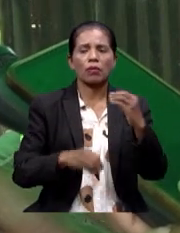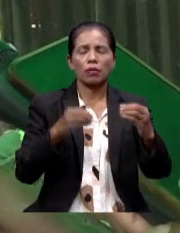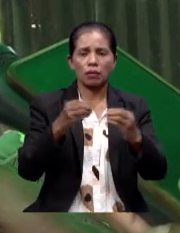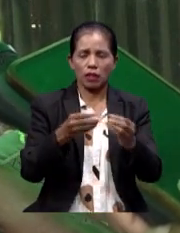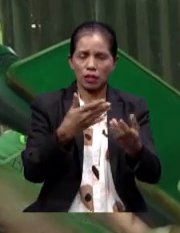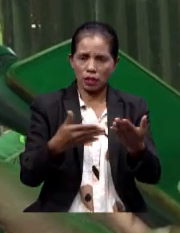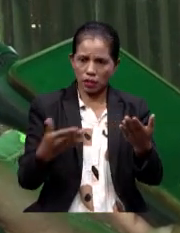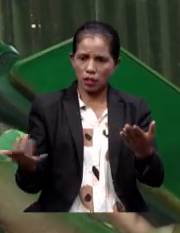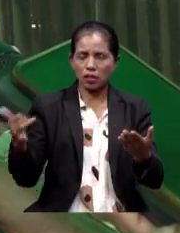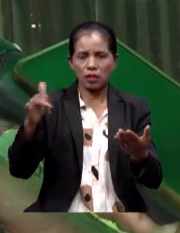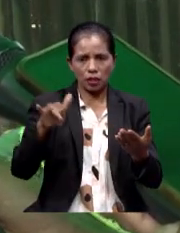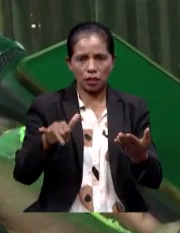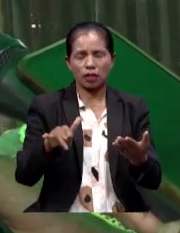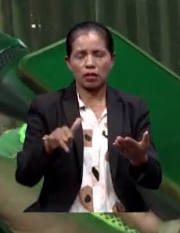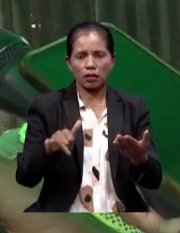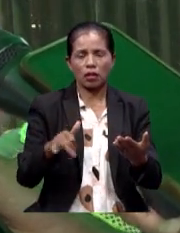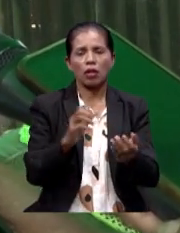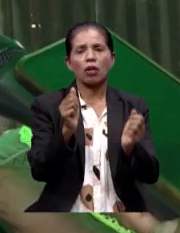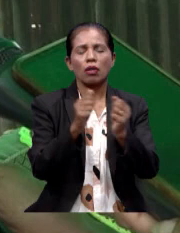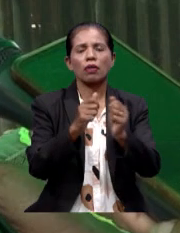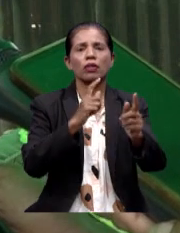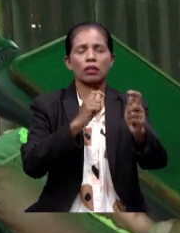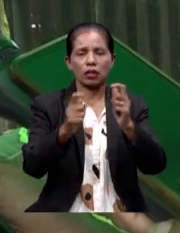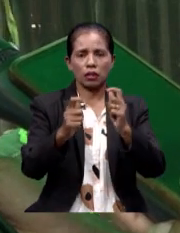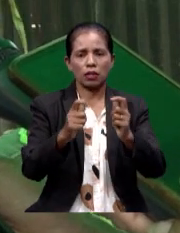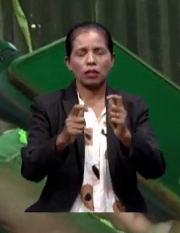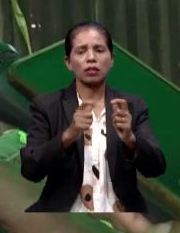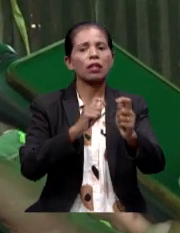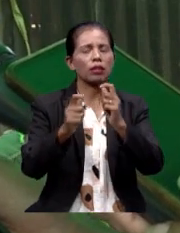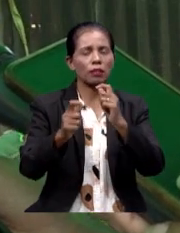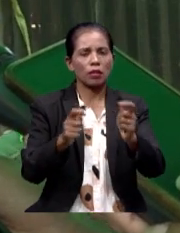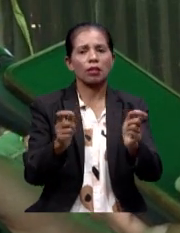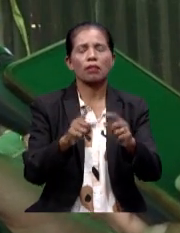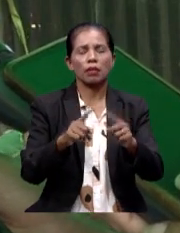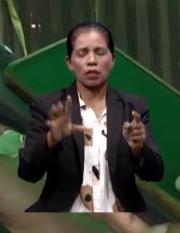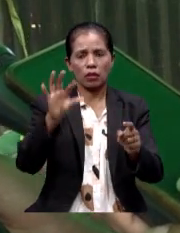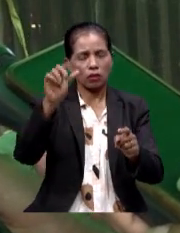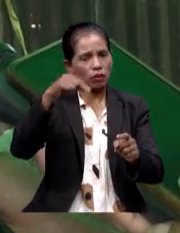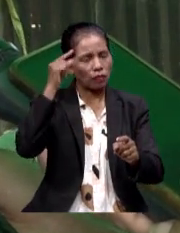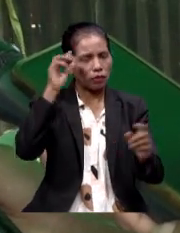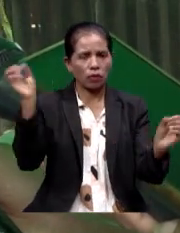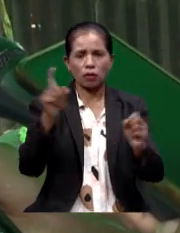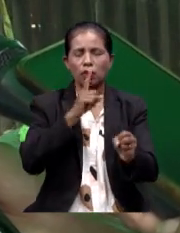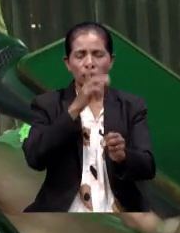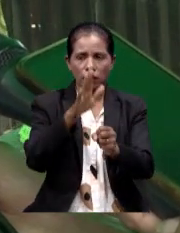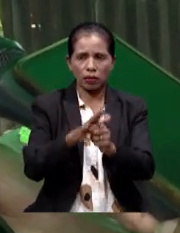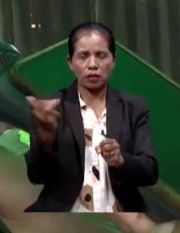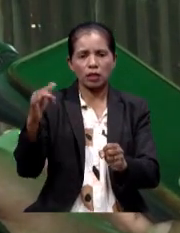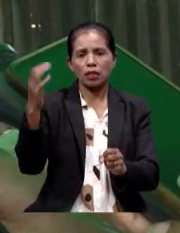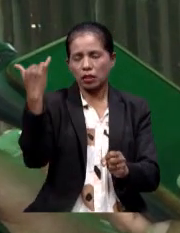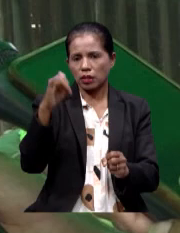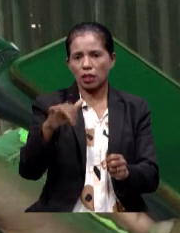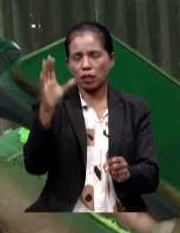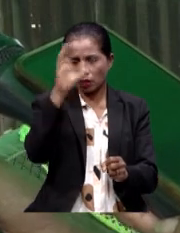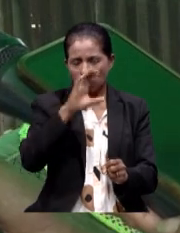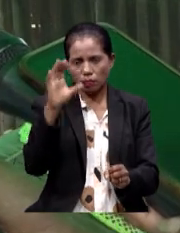equipamentos ou transporte. Mas bem, governo, não no governo, la corria tu promete, mas bem, se buca dalan